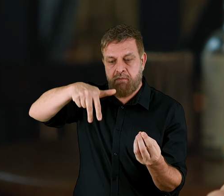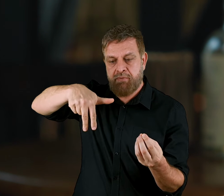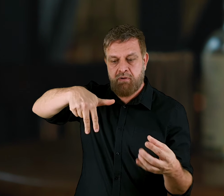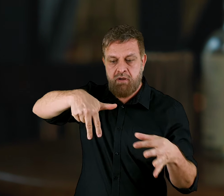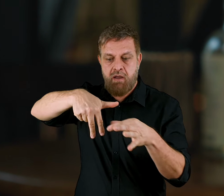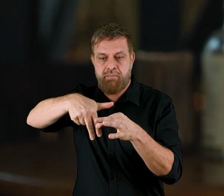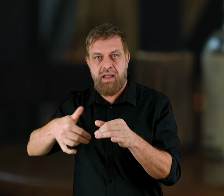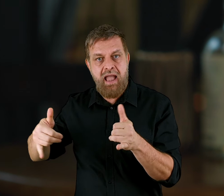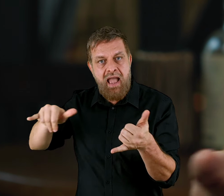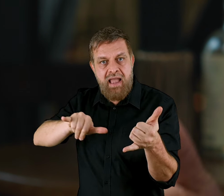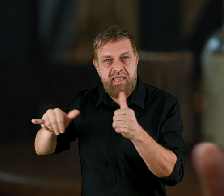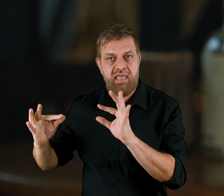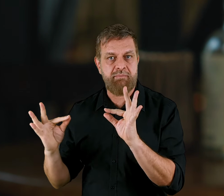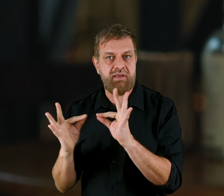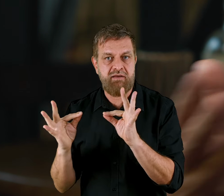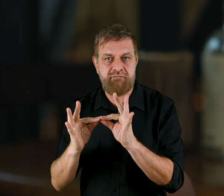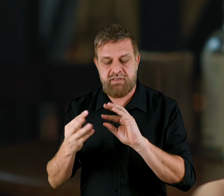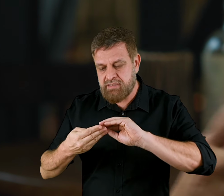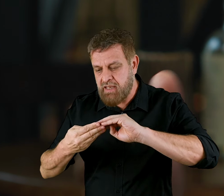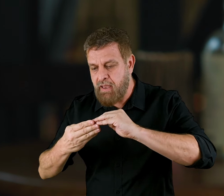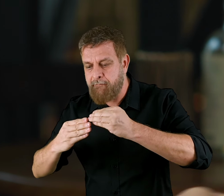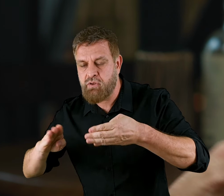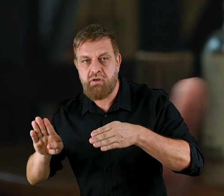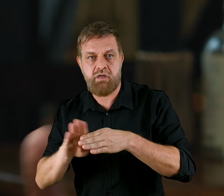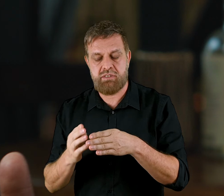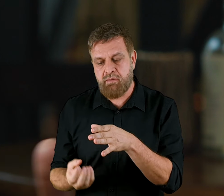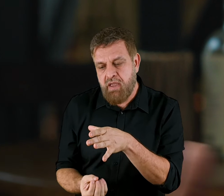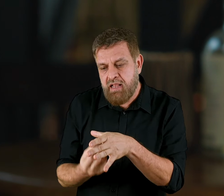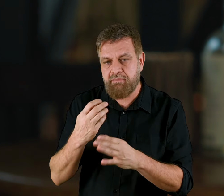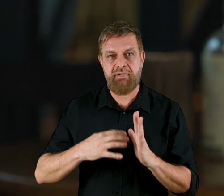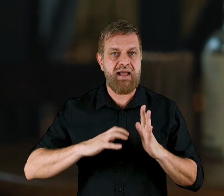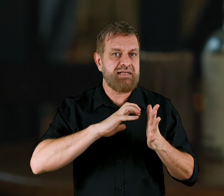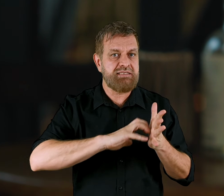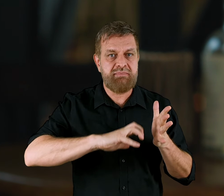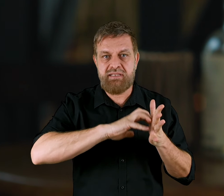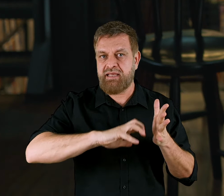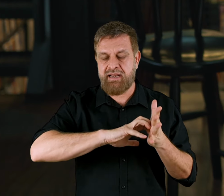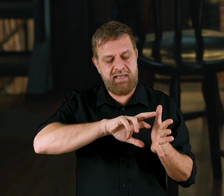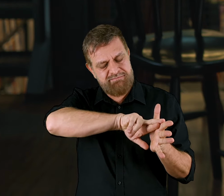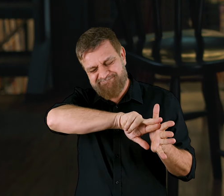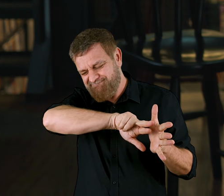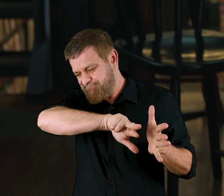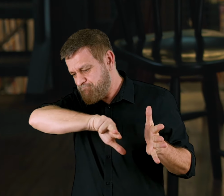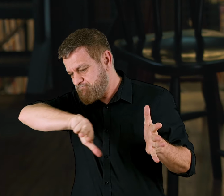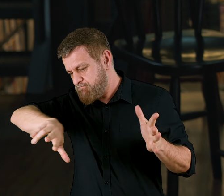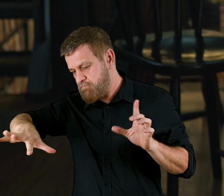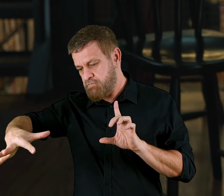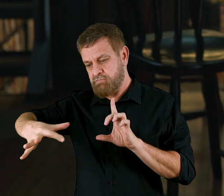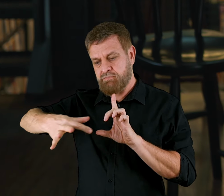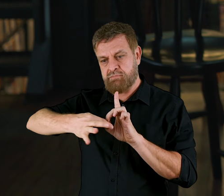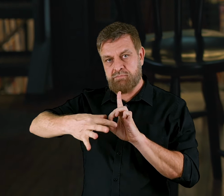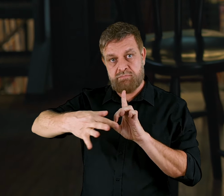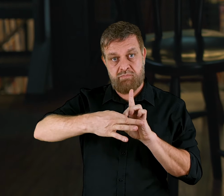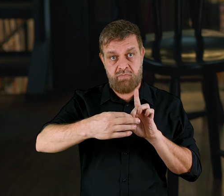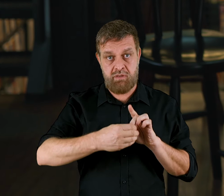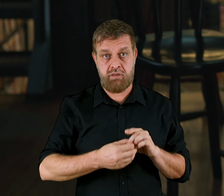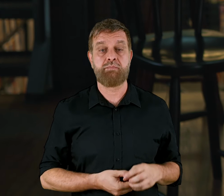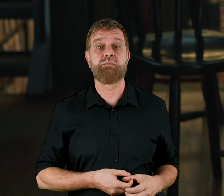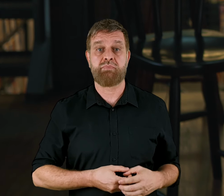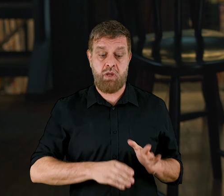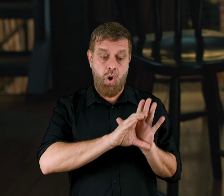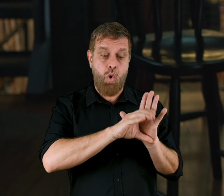Químicas, físicas, biológicas, animais, vegetais, minerais, etc. E aí isso vai um pouco para o conceito que eu tenho desenvolvido